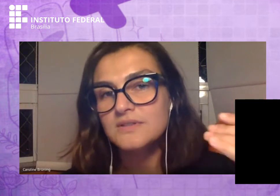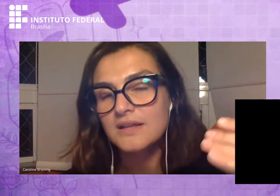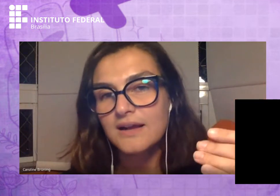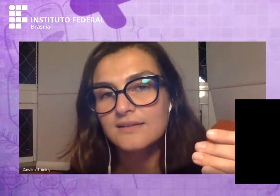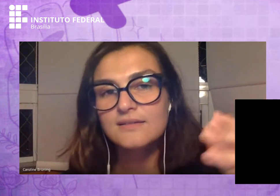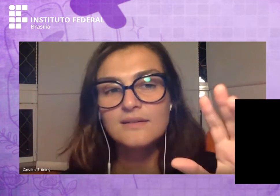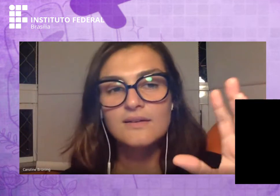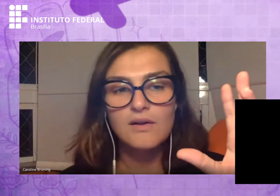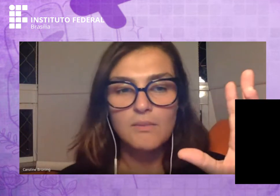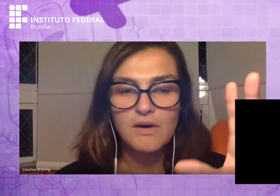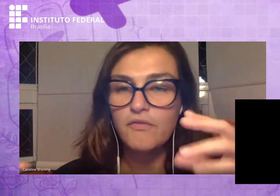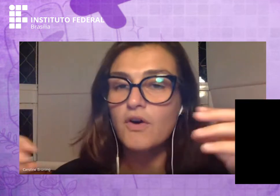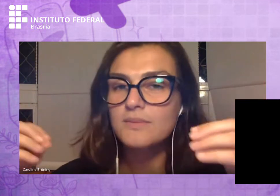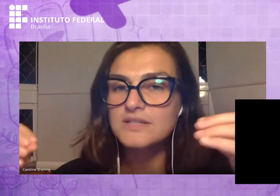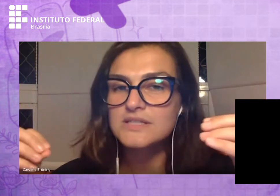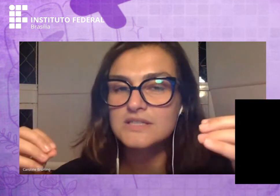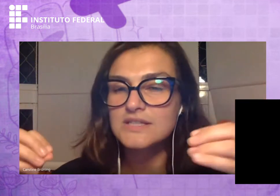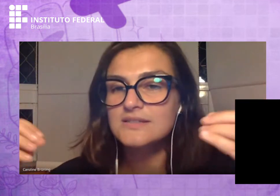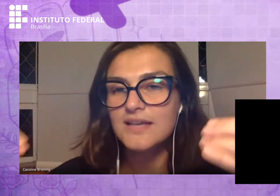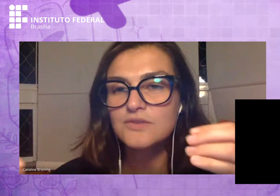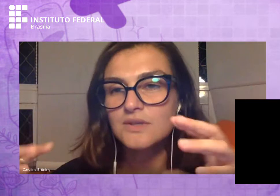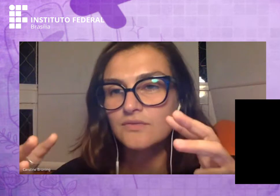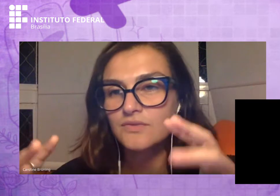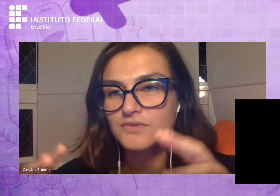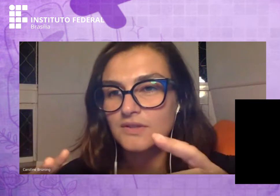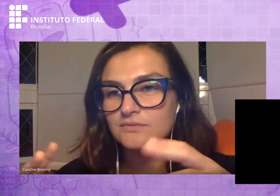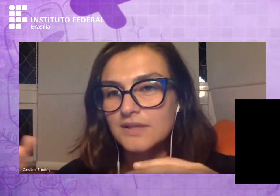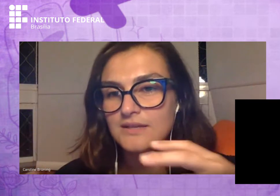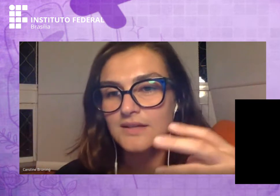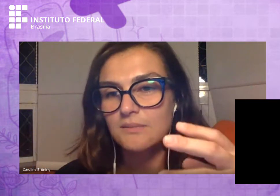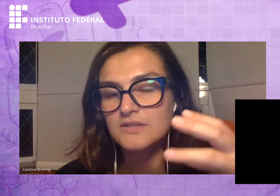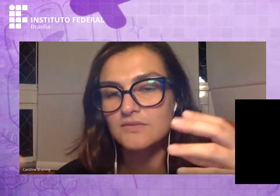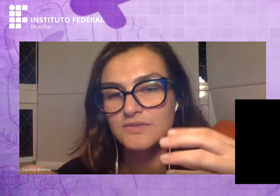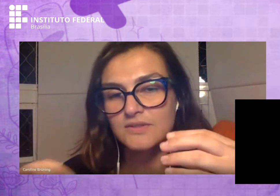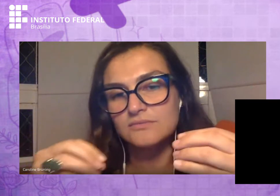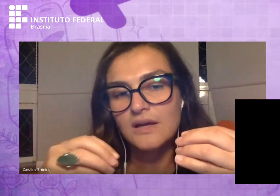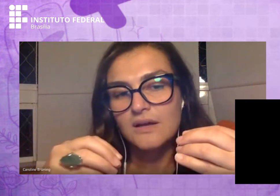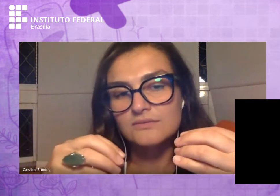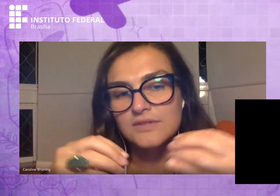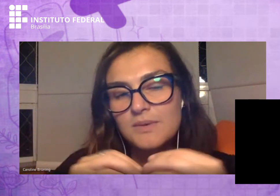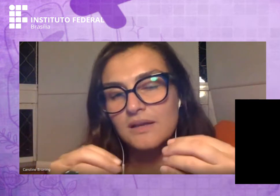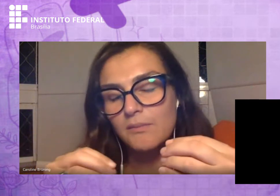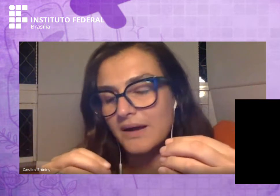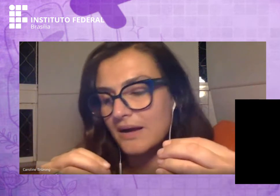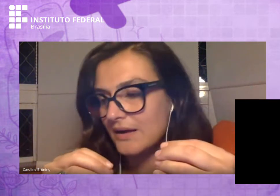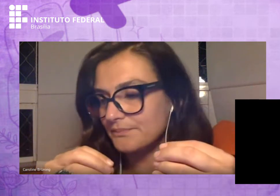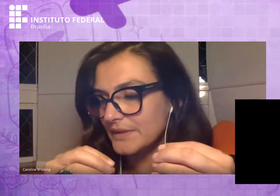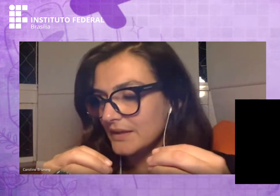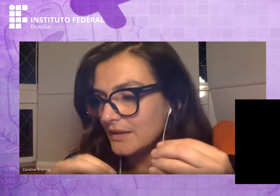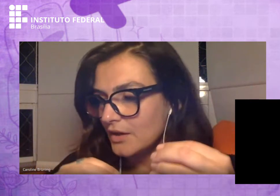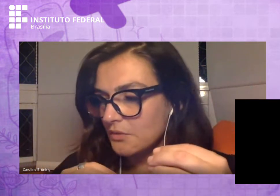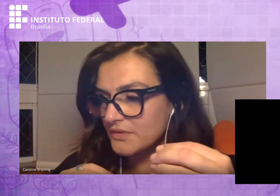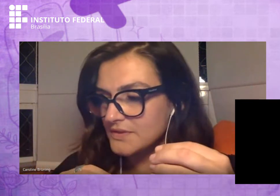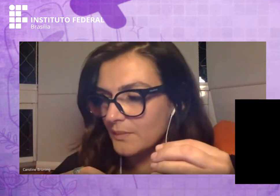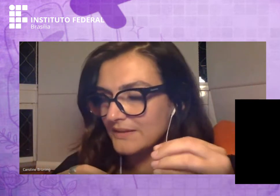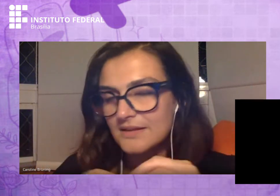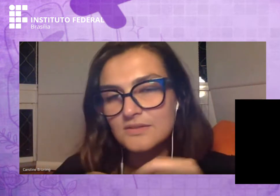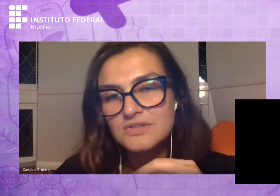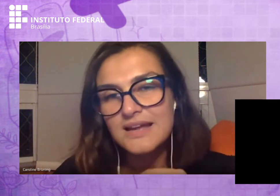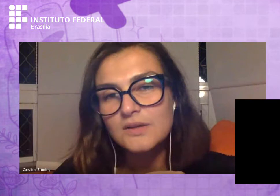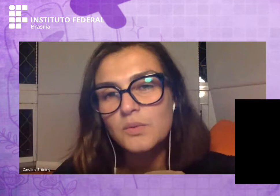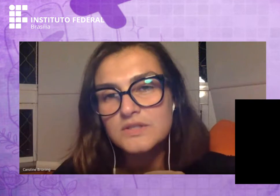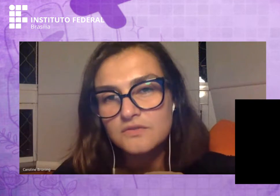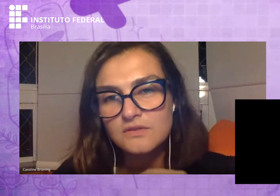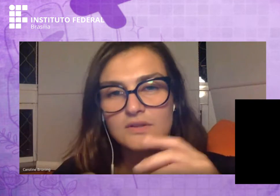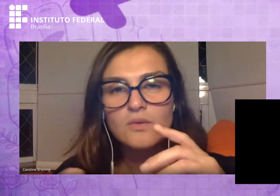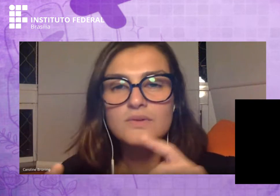é considerada a forma de assédio em que você não tem necessariamente... Você não tem como eu vou dizer, uma interação